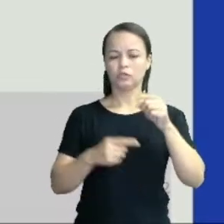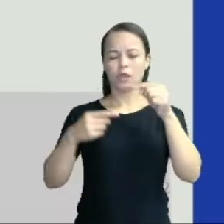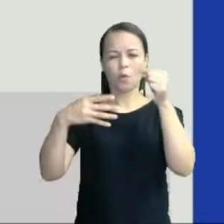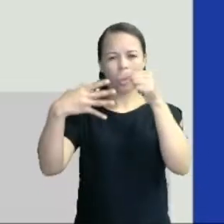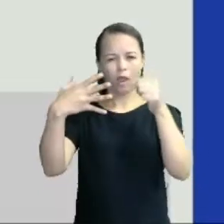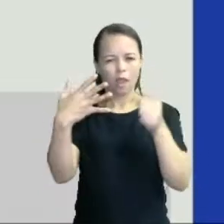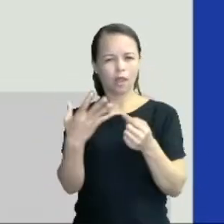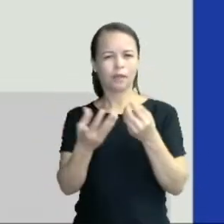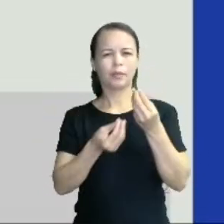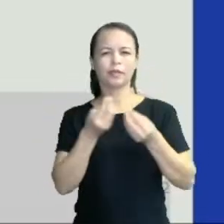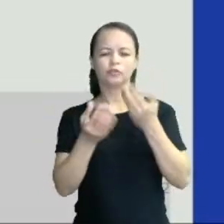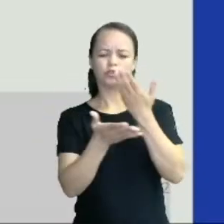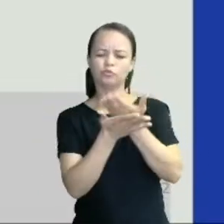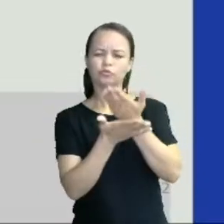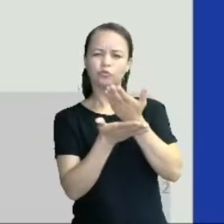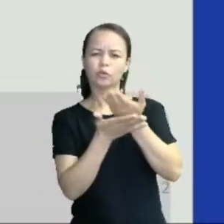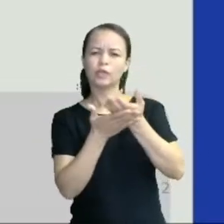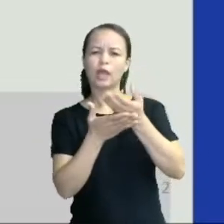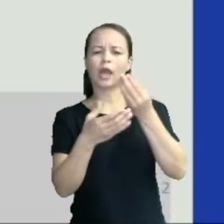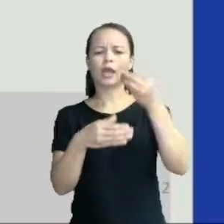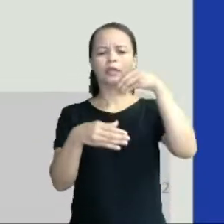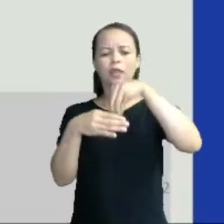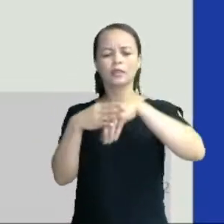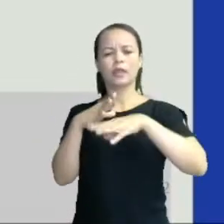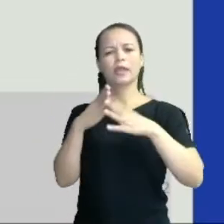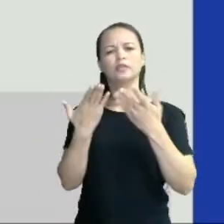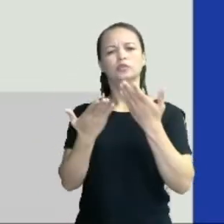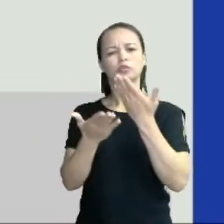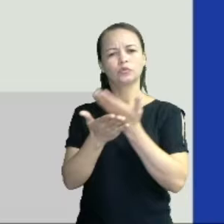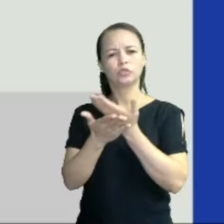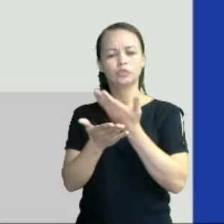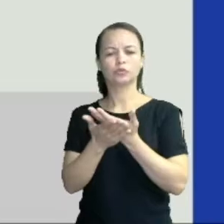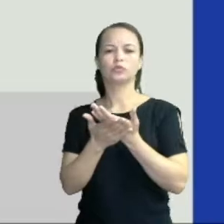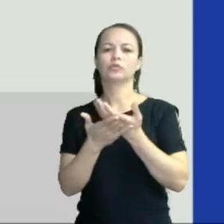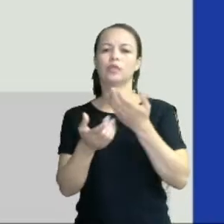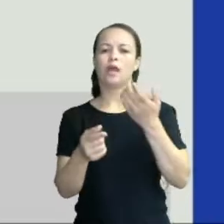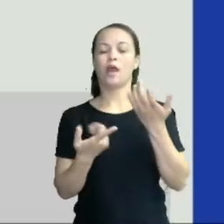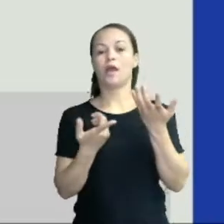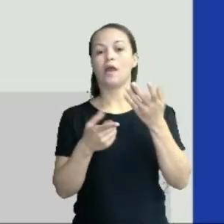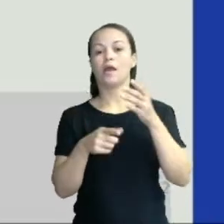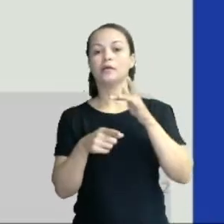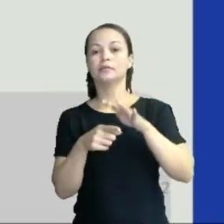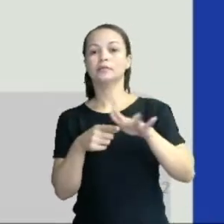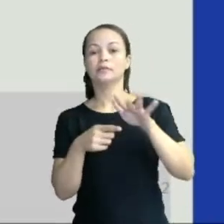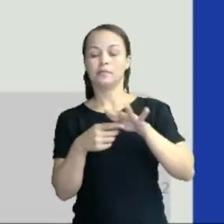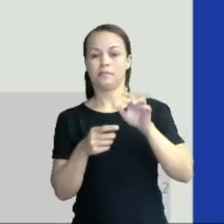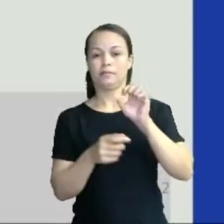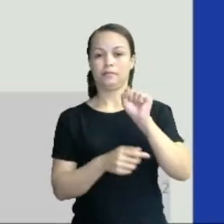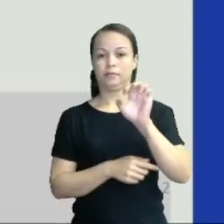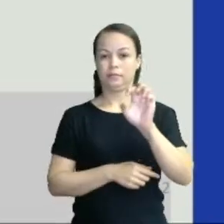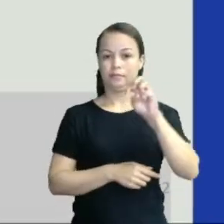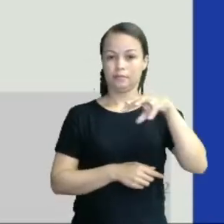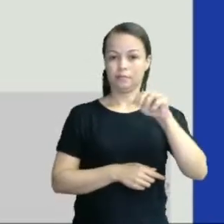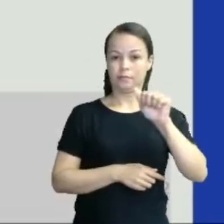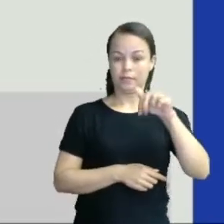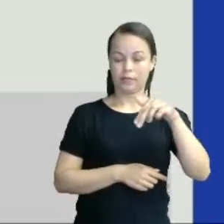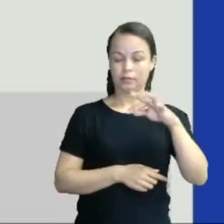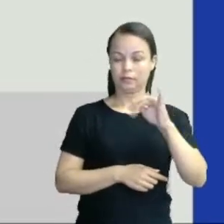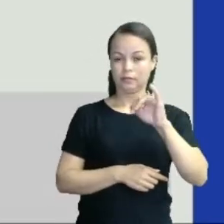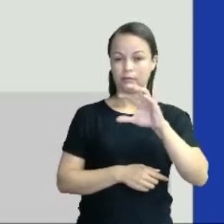são estudados dentro do estudo da semântica. A semântica estuda